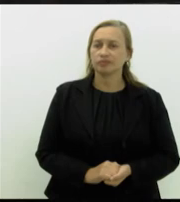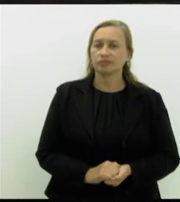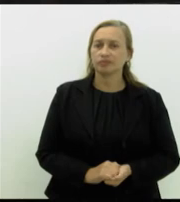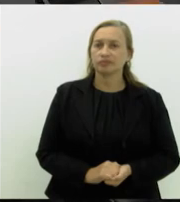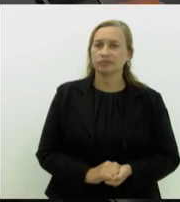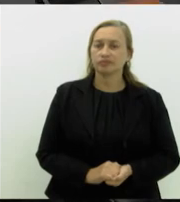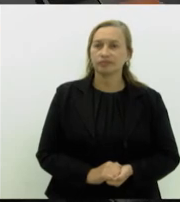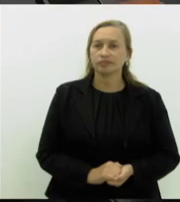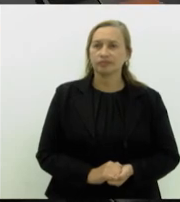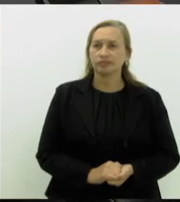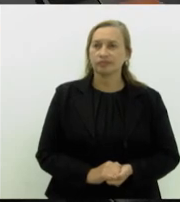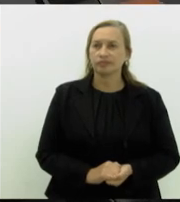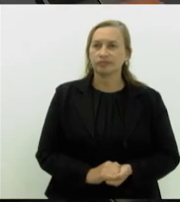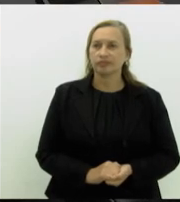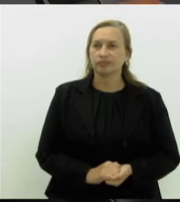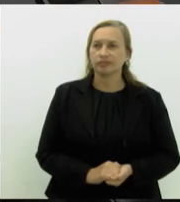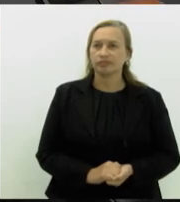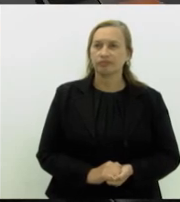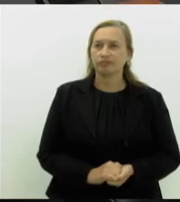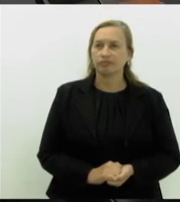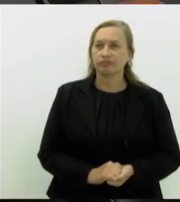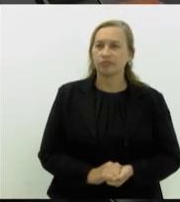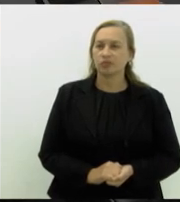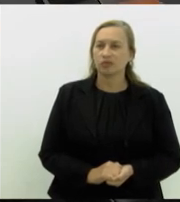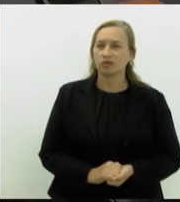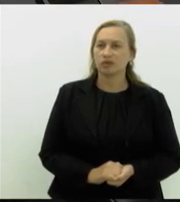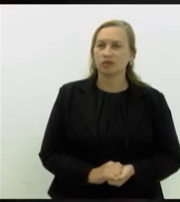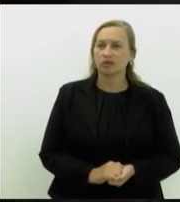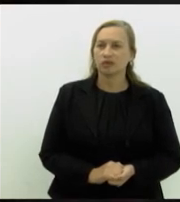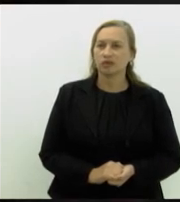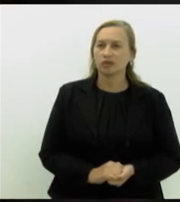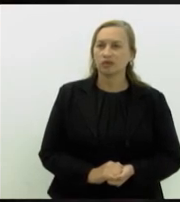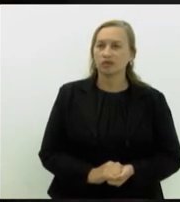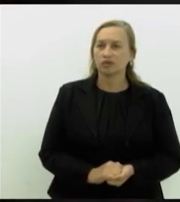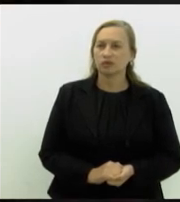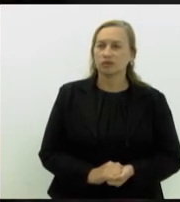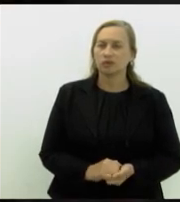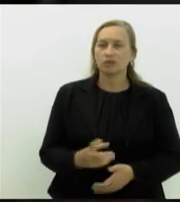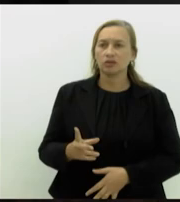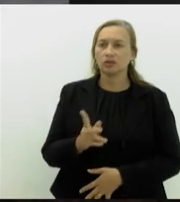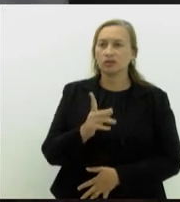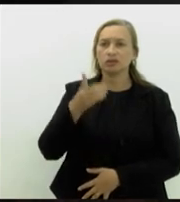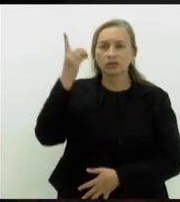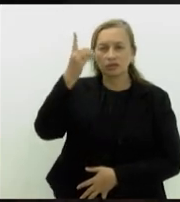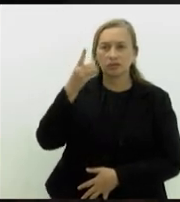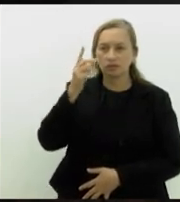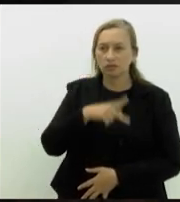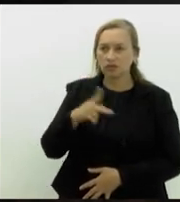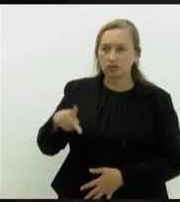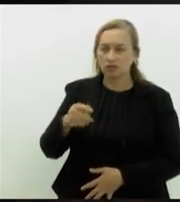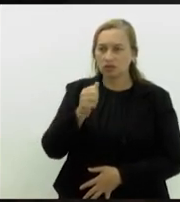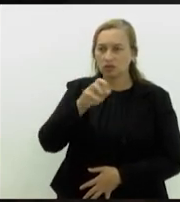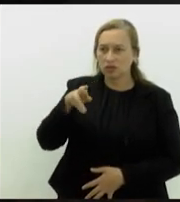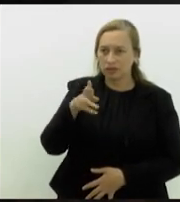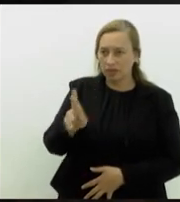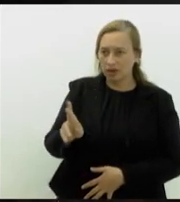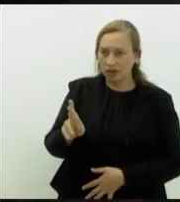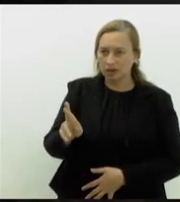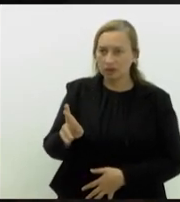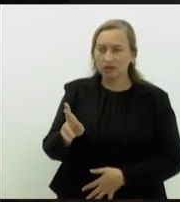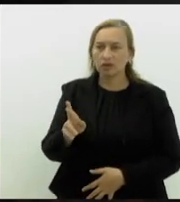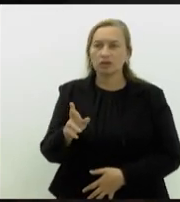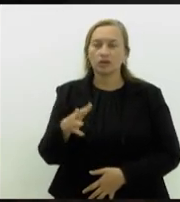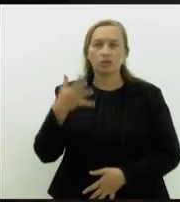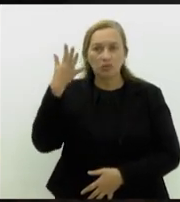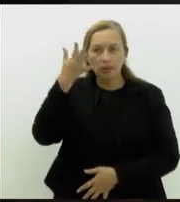Oi, oi. Ah, maravilha. Então, deputado professor José Mar, acaba aqui o seu oratório,